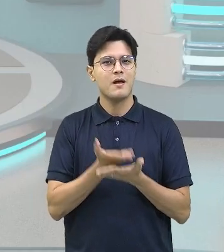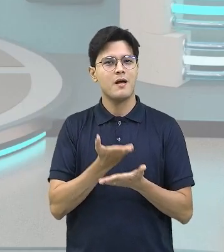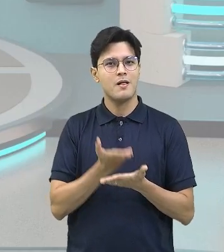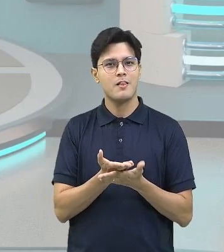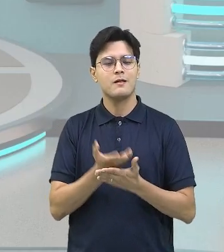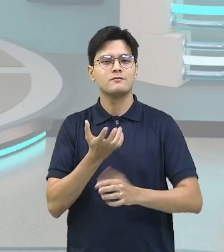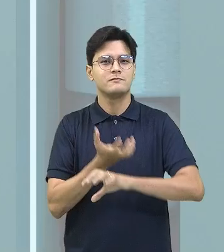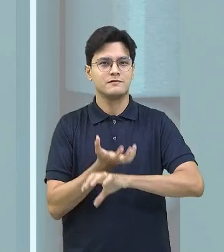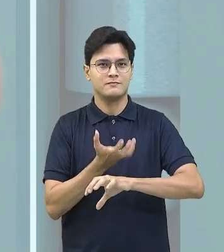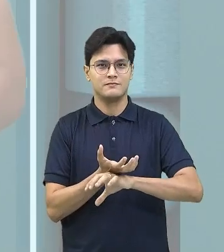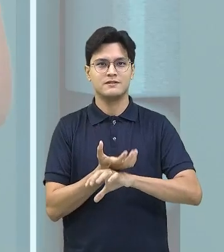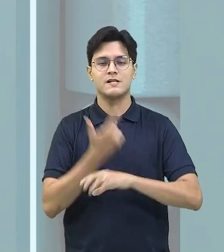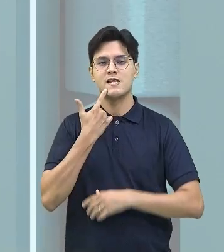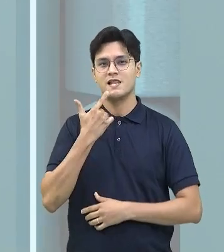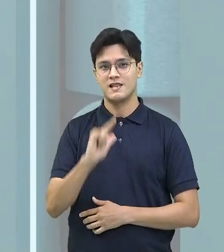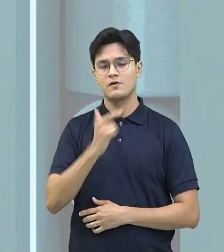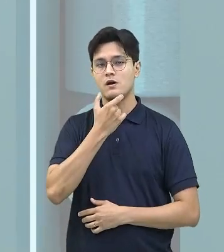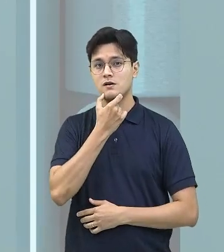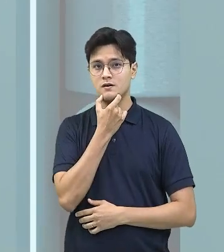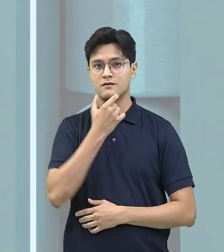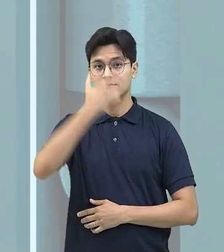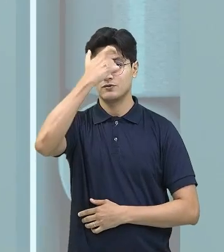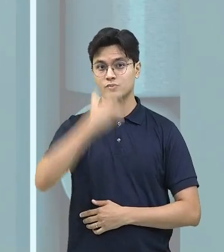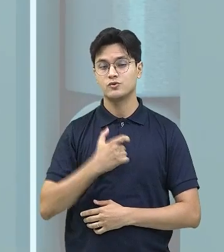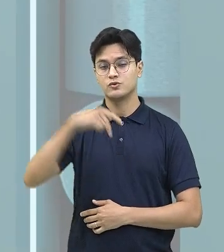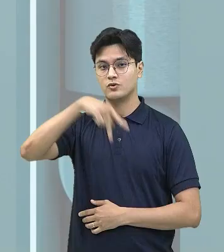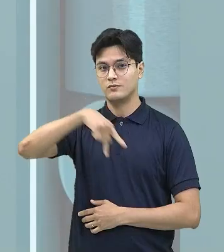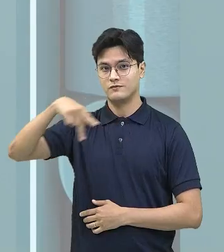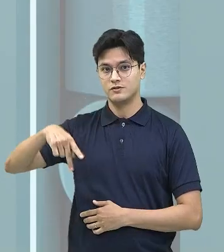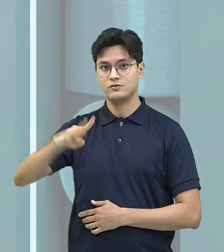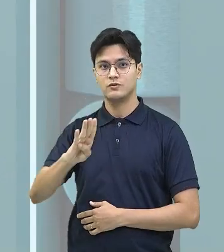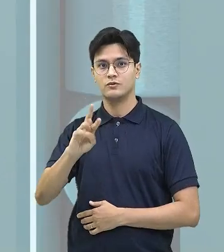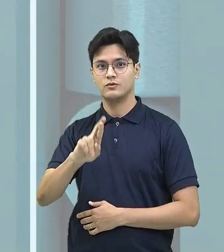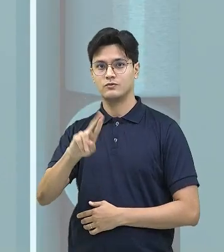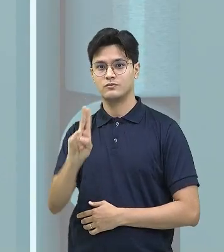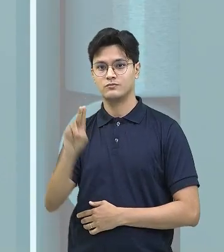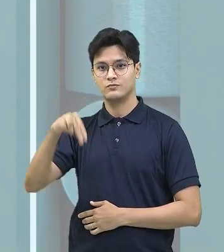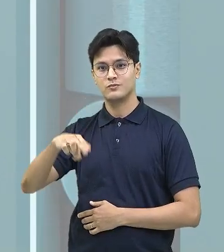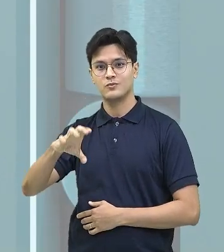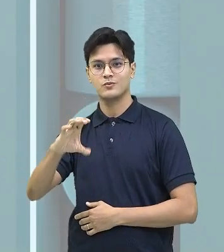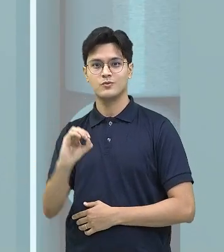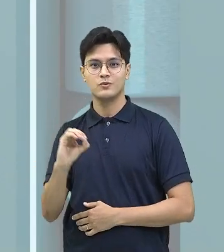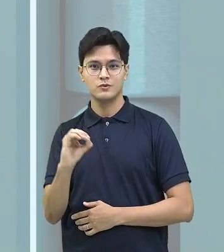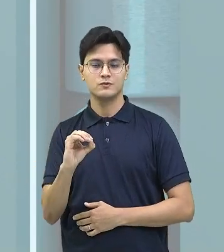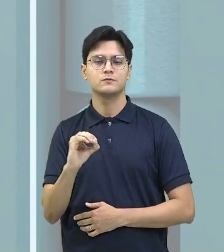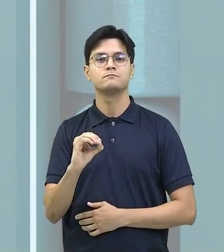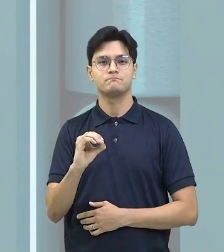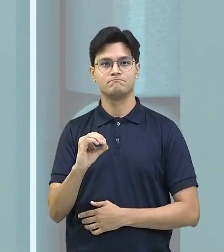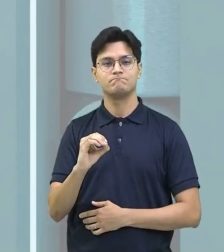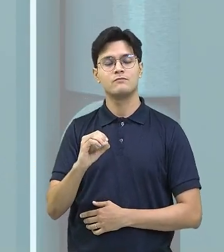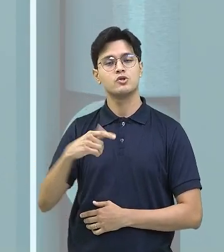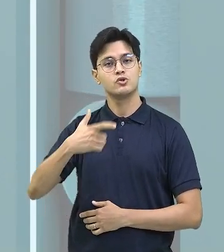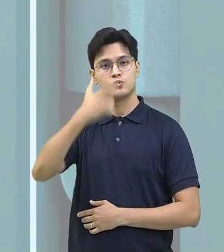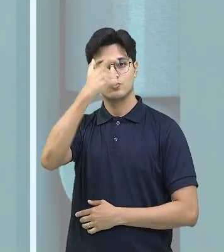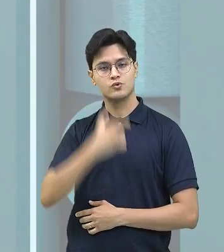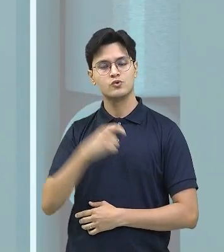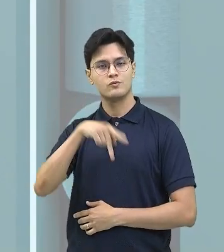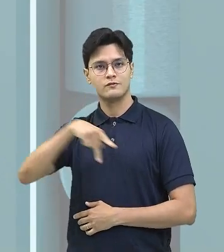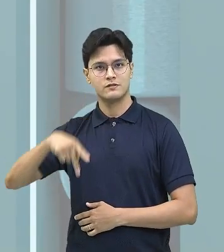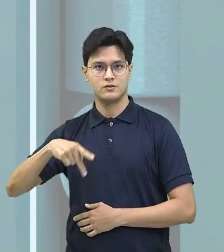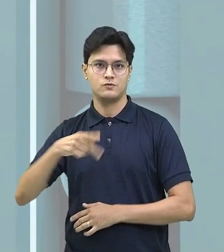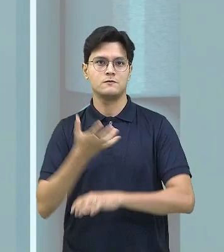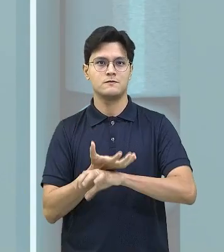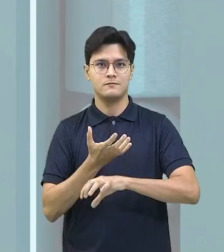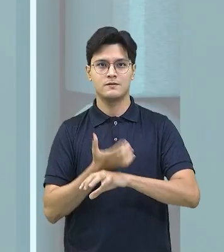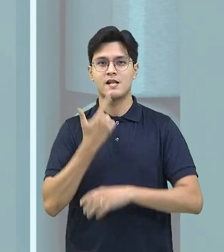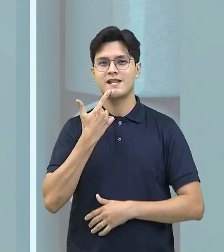língua inglesa. Eu sou o professor Bruno Delgado, meu componente é língua inglesa e vamos ver o que